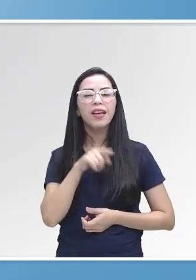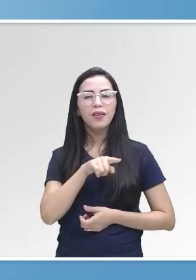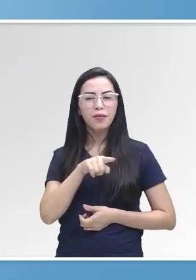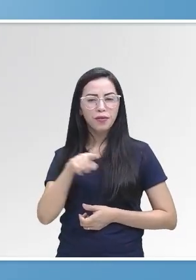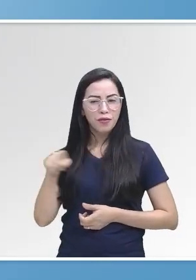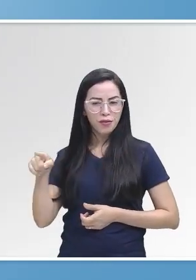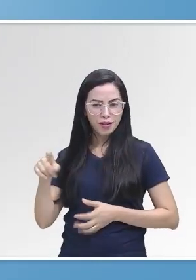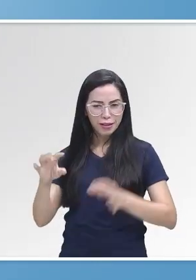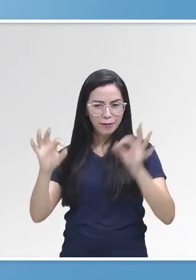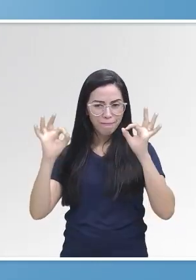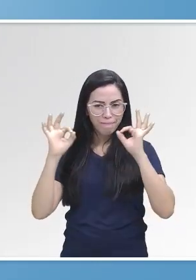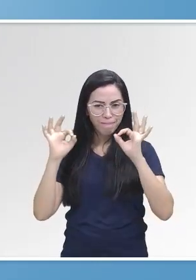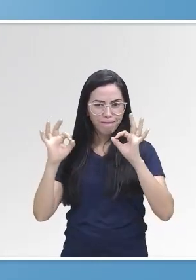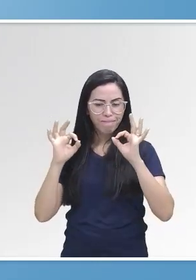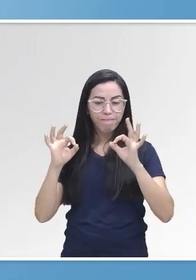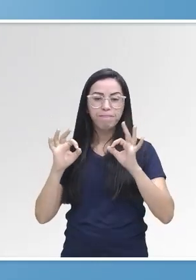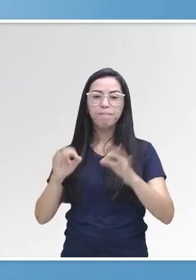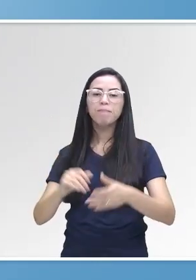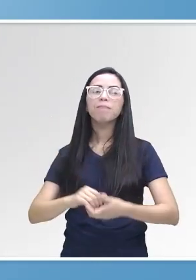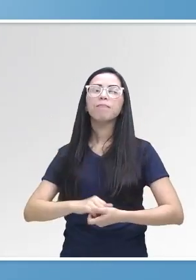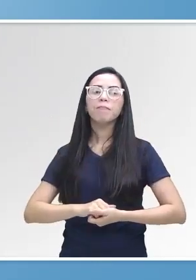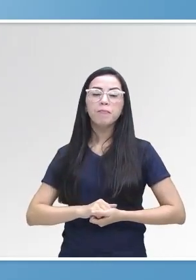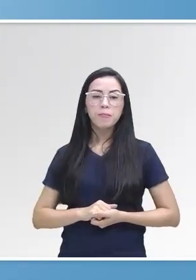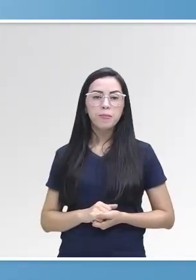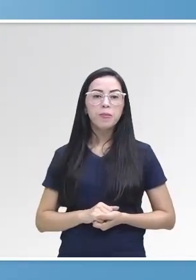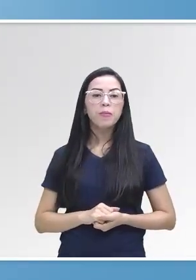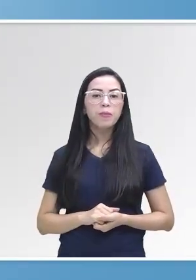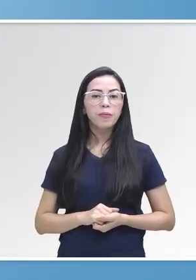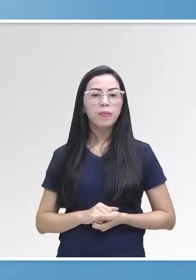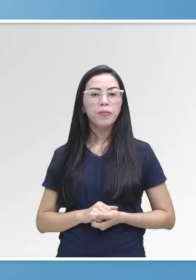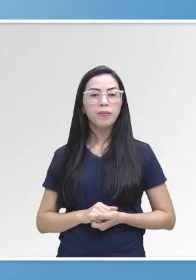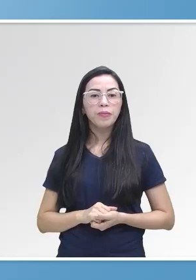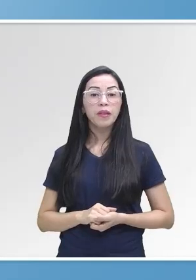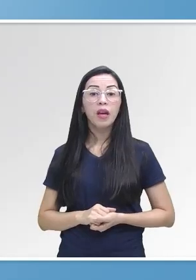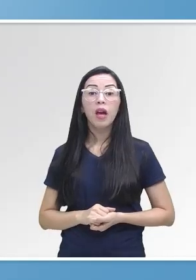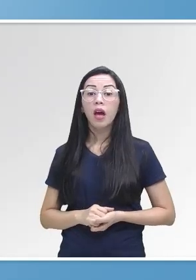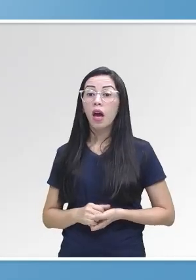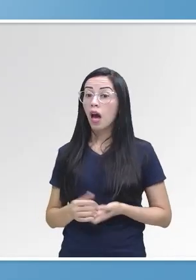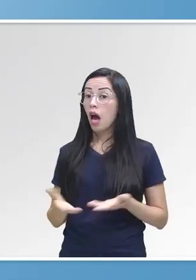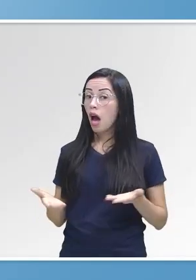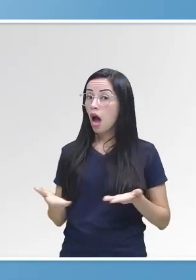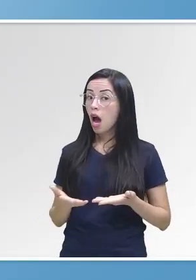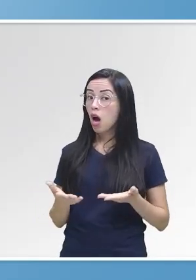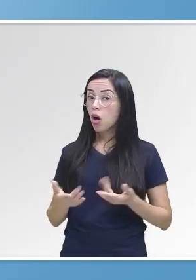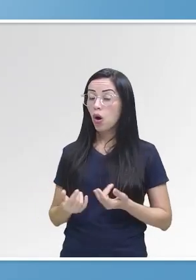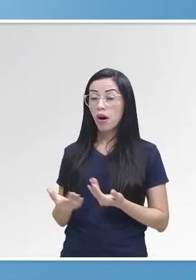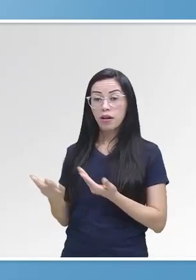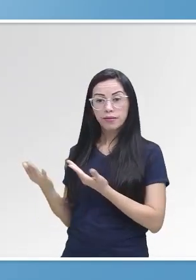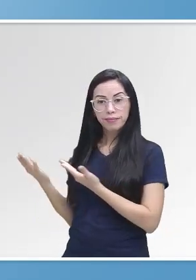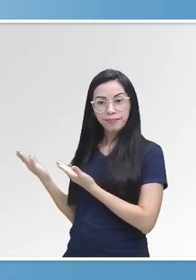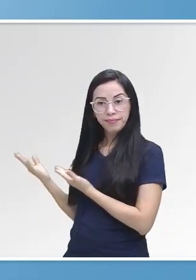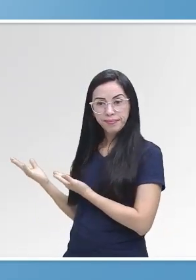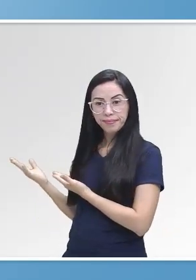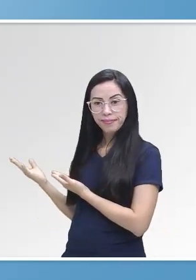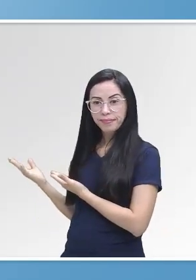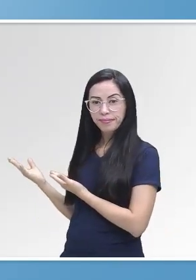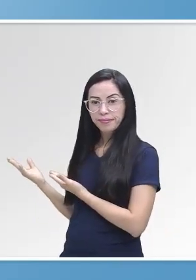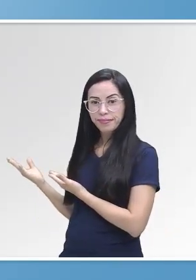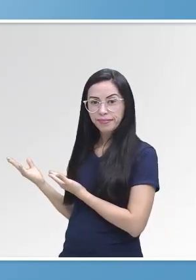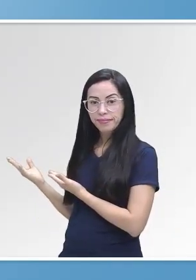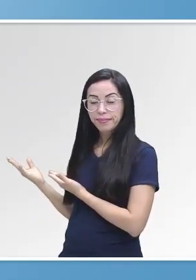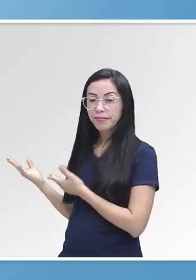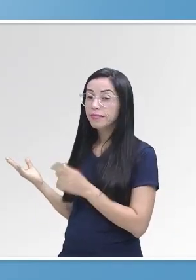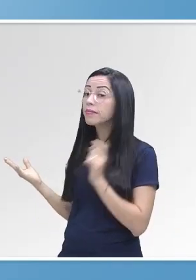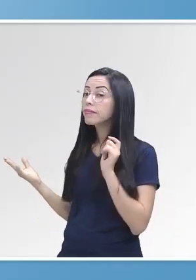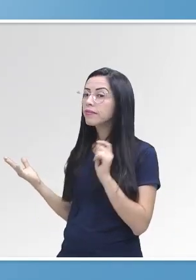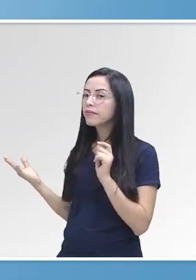ficar craques nos gráficos vão desenhar Vão pintar Olha aí mais um brinquedinho temos